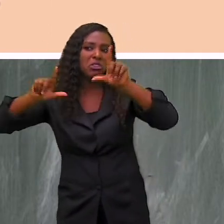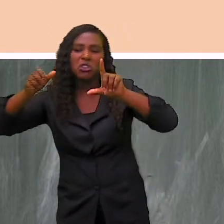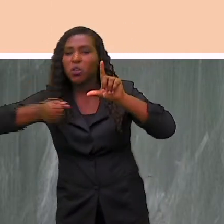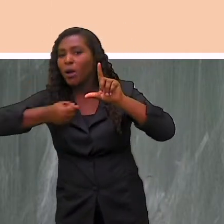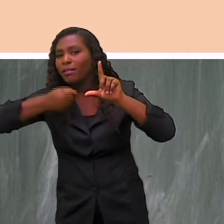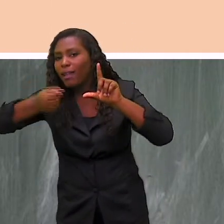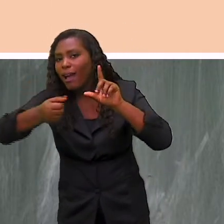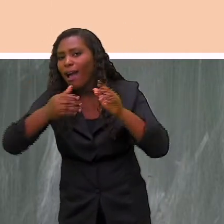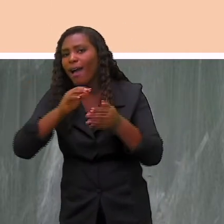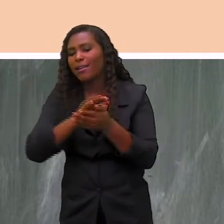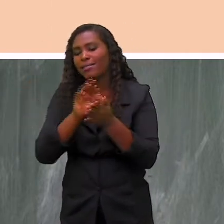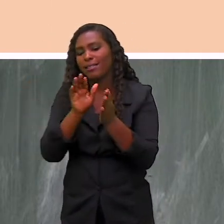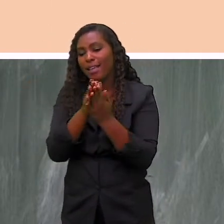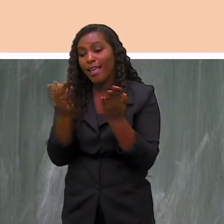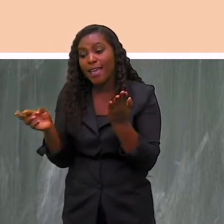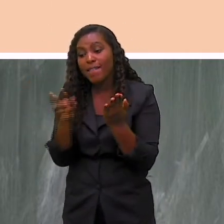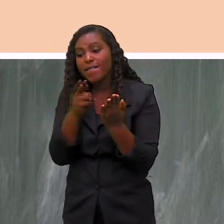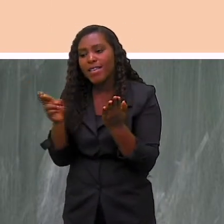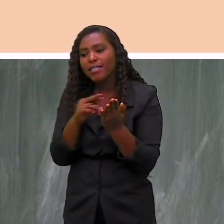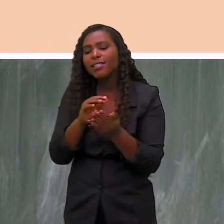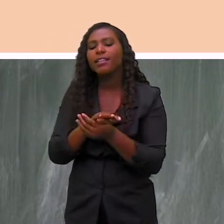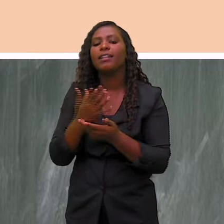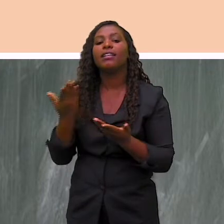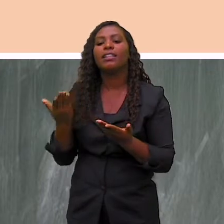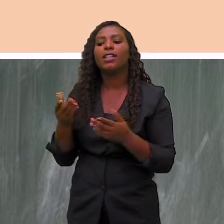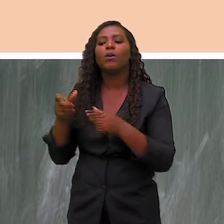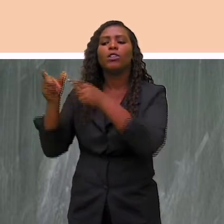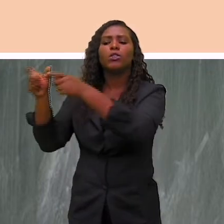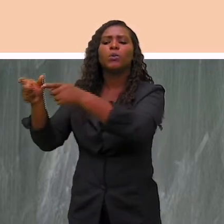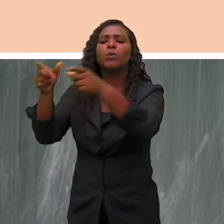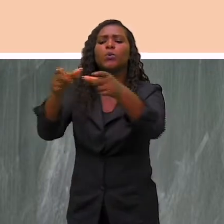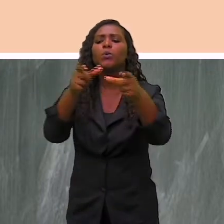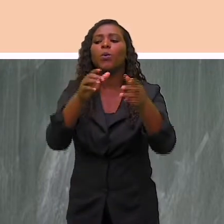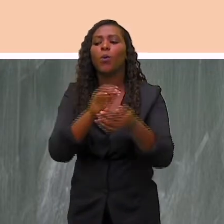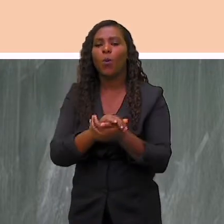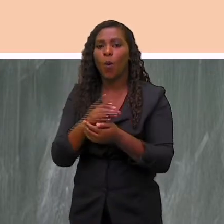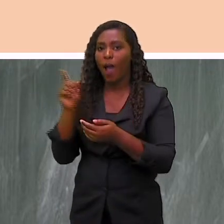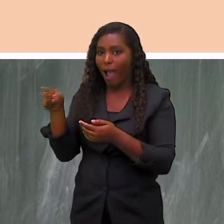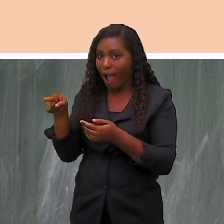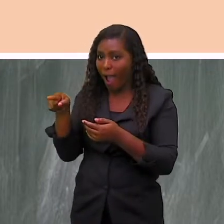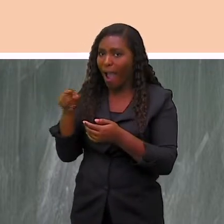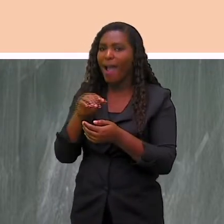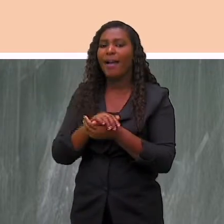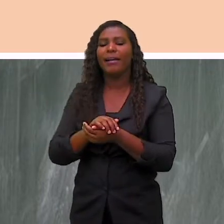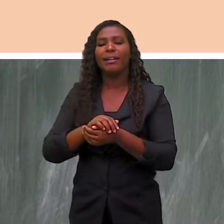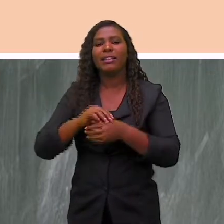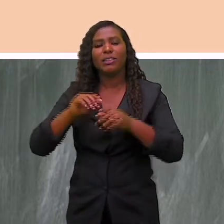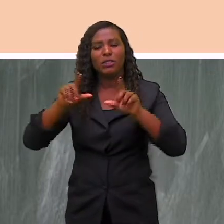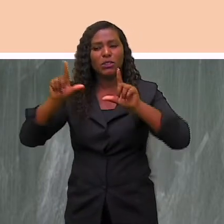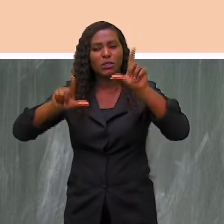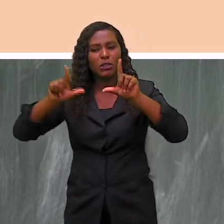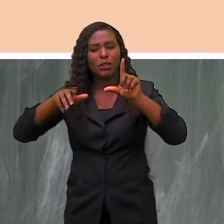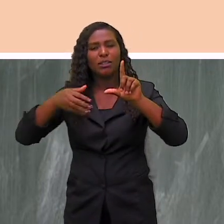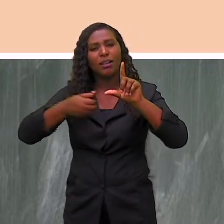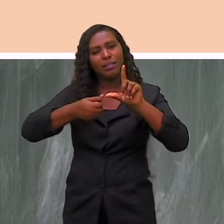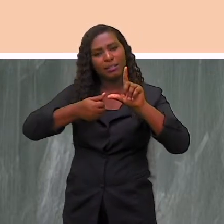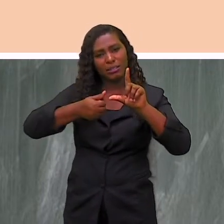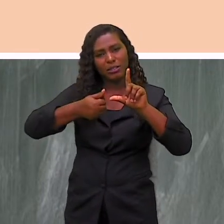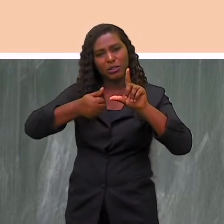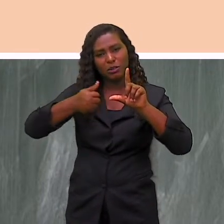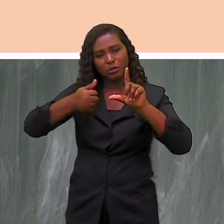parte de qual domínio discursivo, pessoal? O jornalístico. E qual seria a sua tipologia